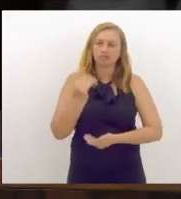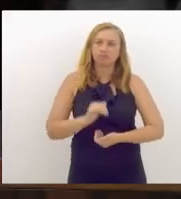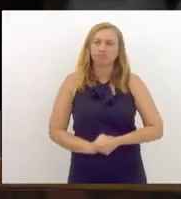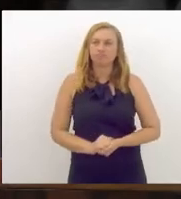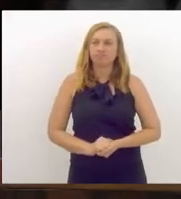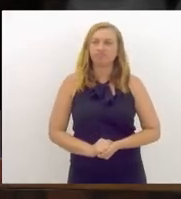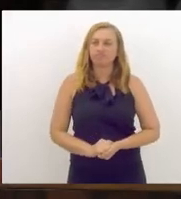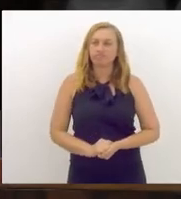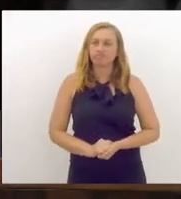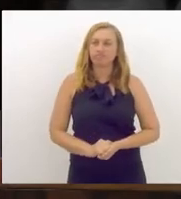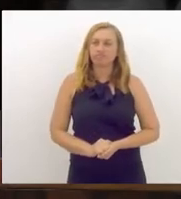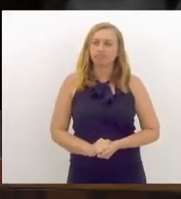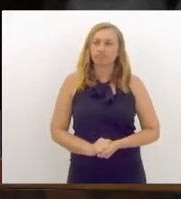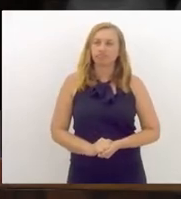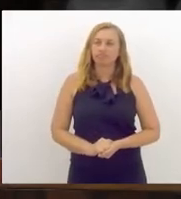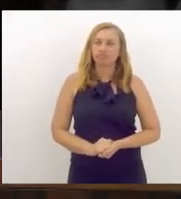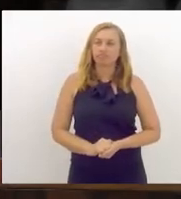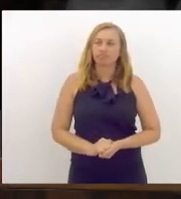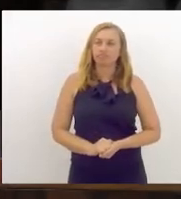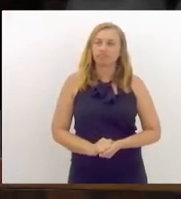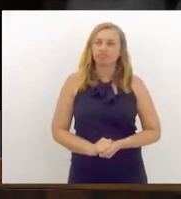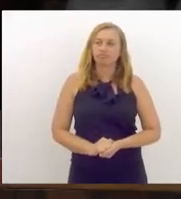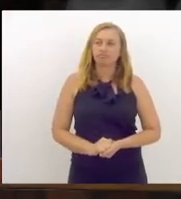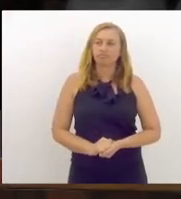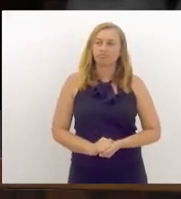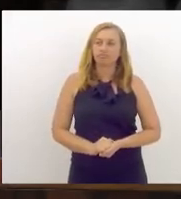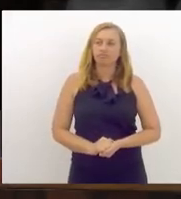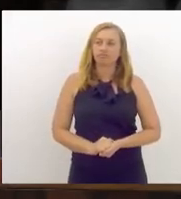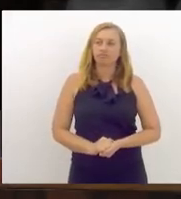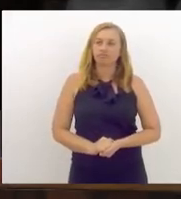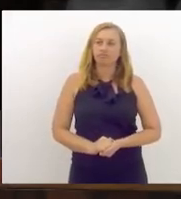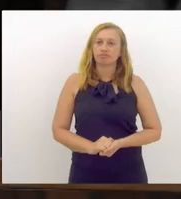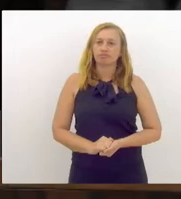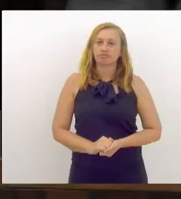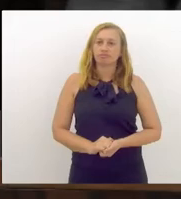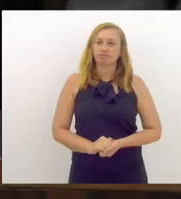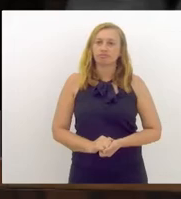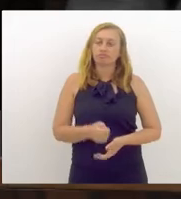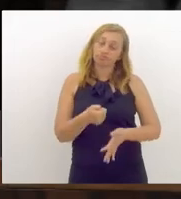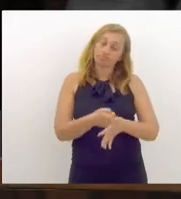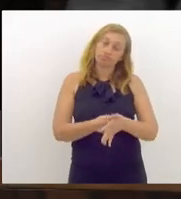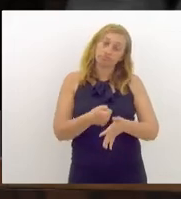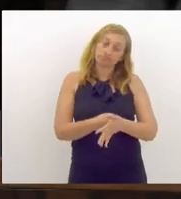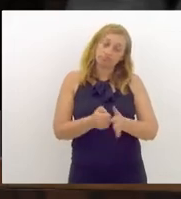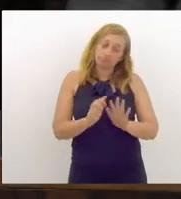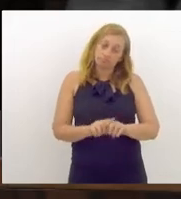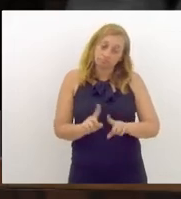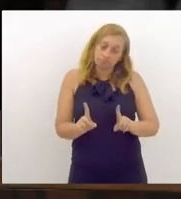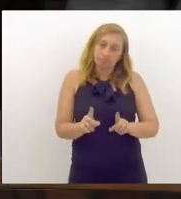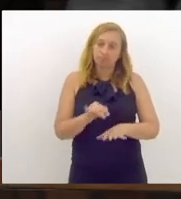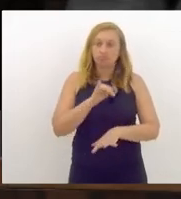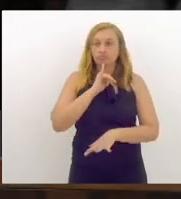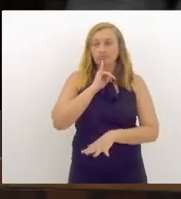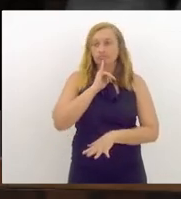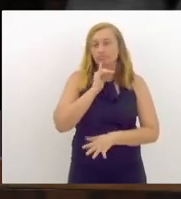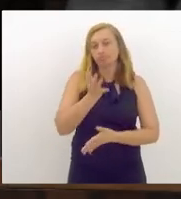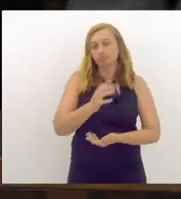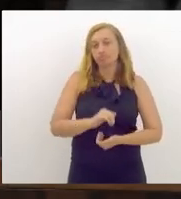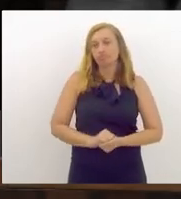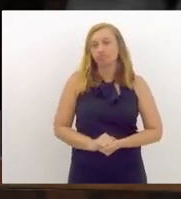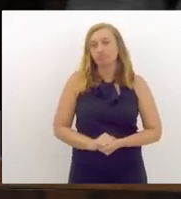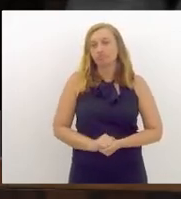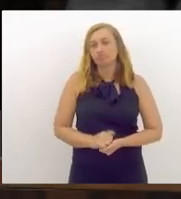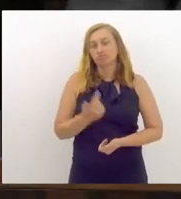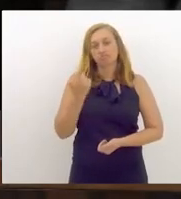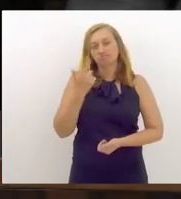das sabe isso a gente lutou mais infelizmente a